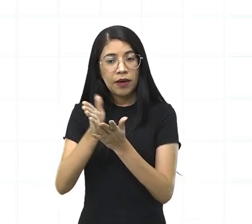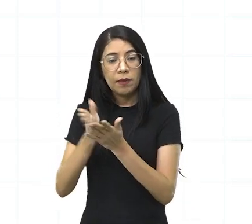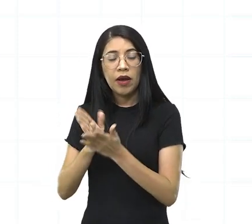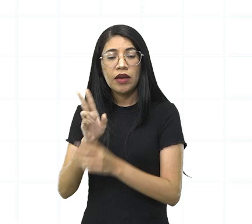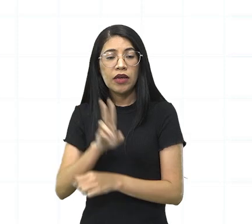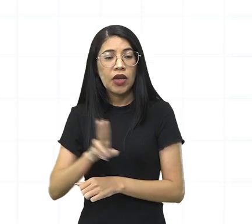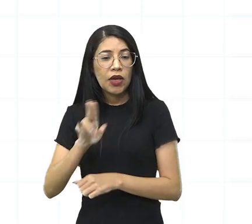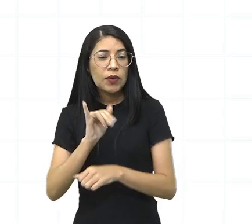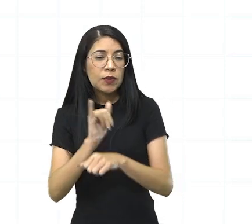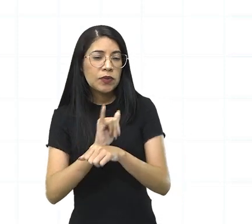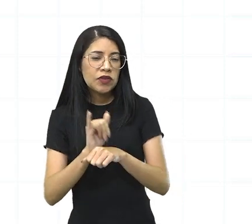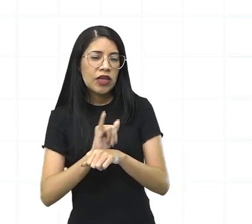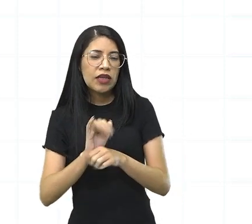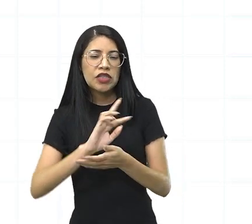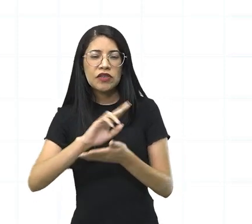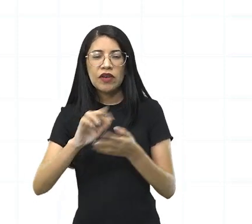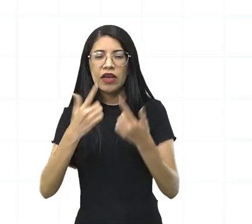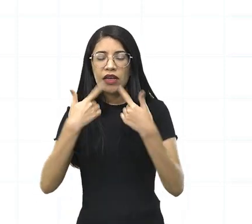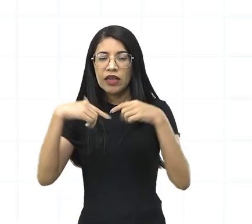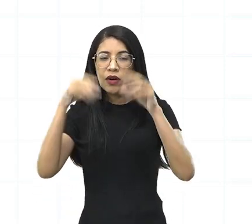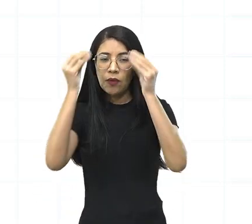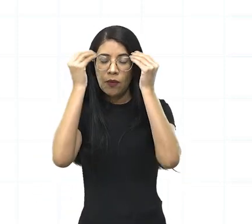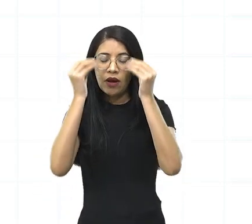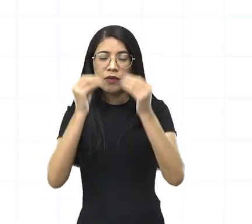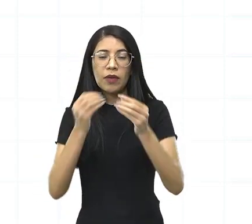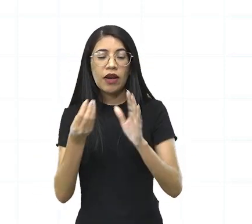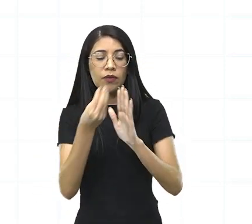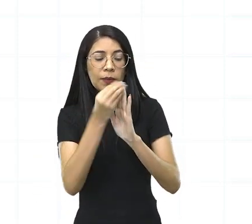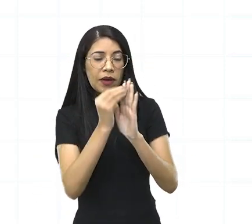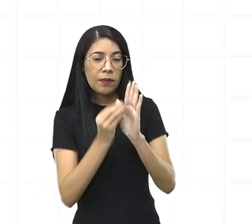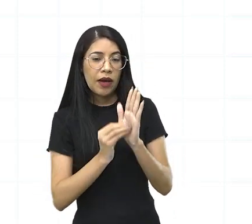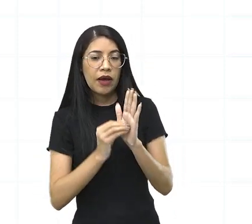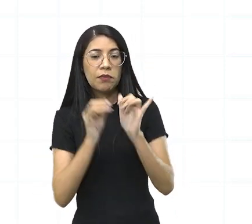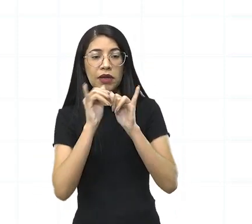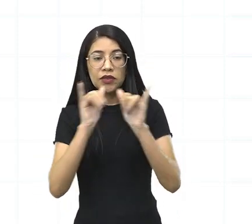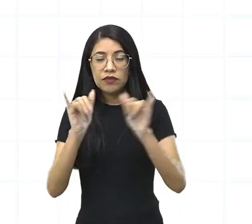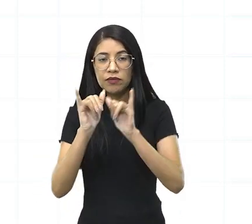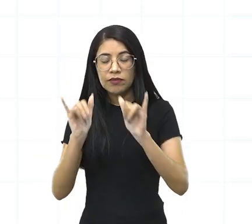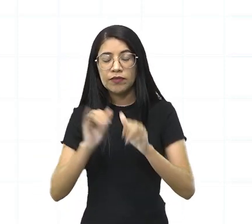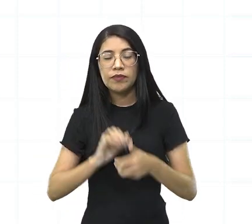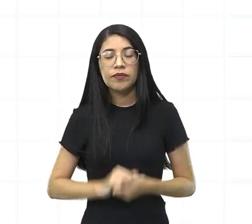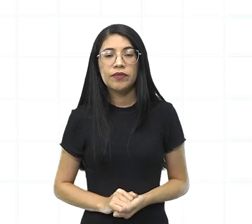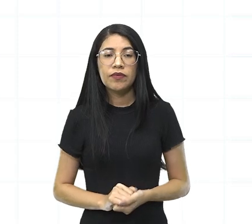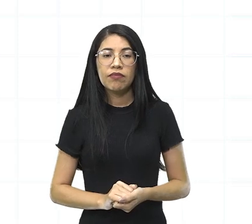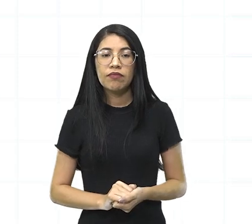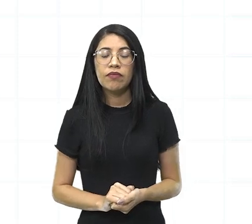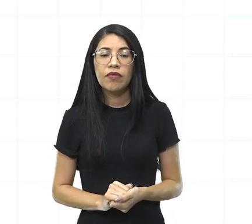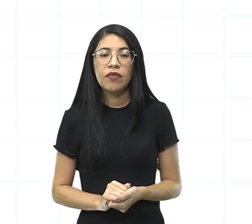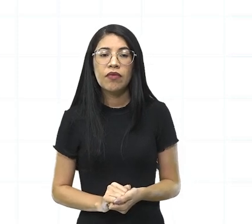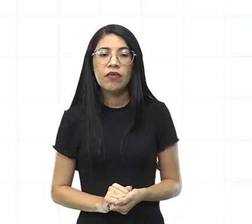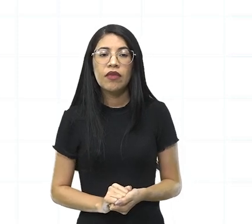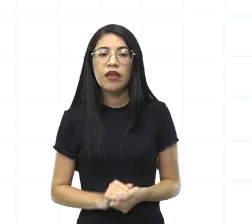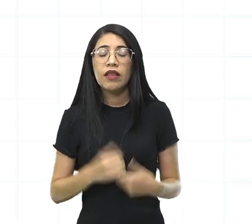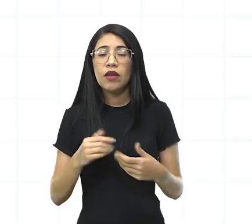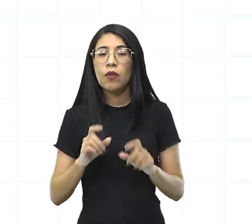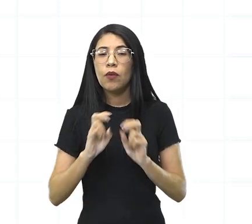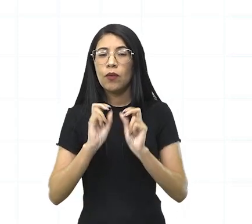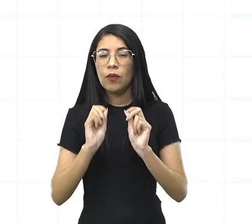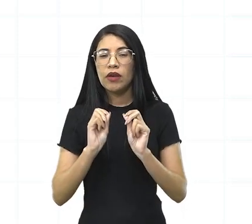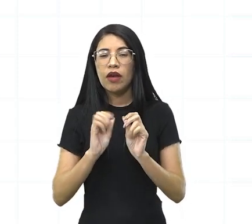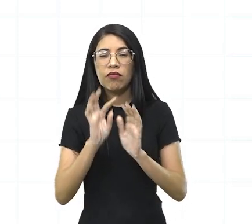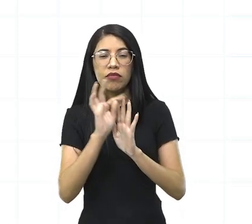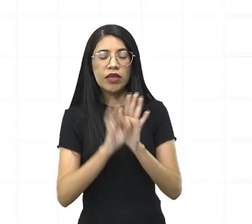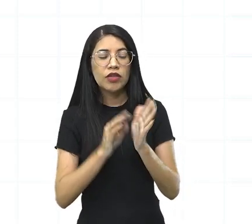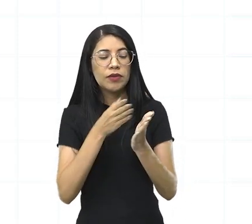utilizam diferentes linguagens para compor as mensagens. Então, nós temos aí, quando a gente fala de multimodais, a gente